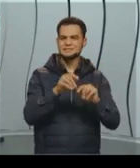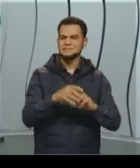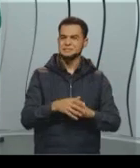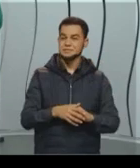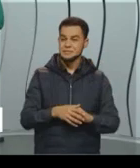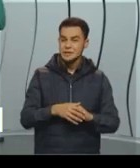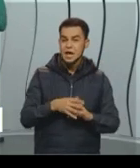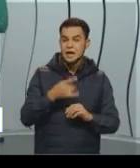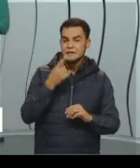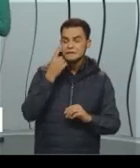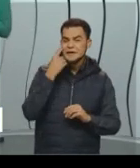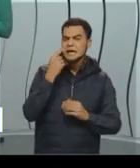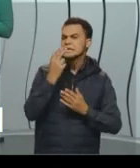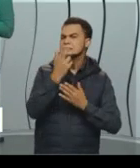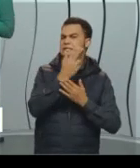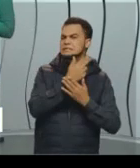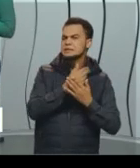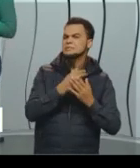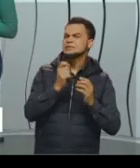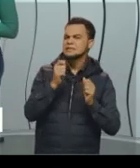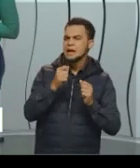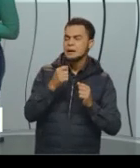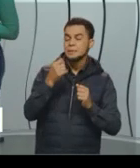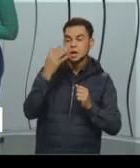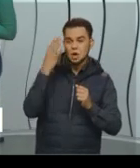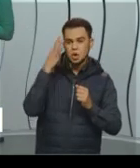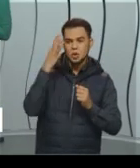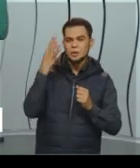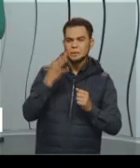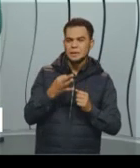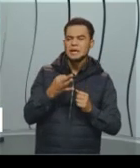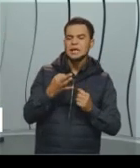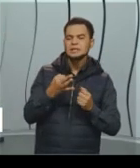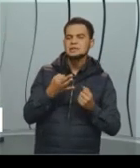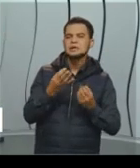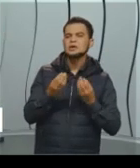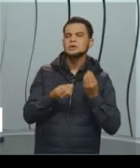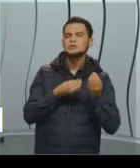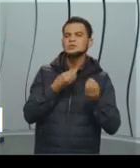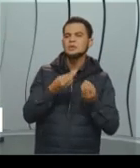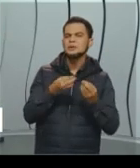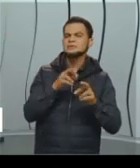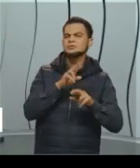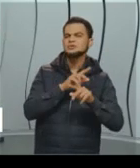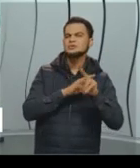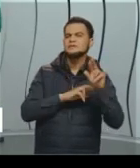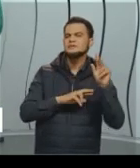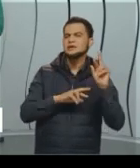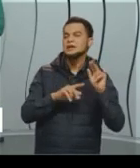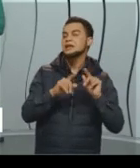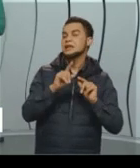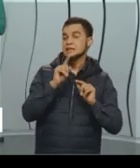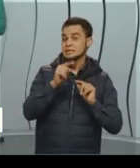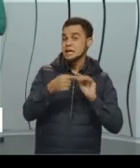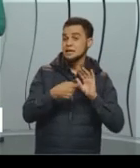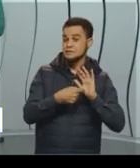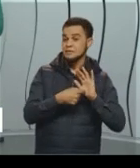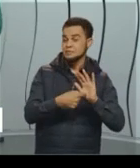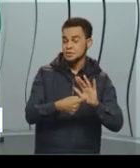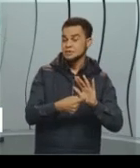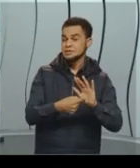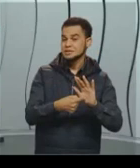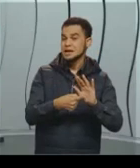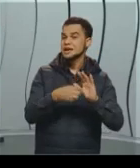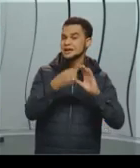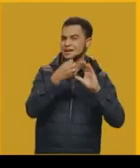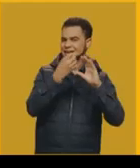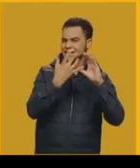ela ajuda a gente a compreender um pouco essa diversidade, né? O mapa físico, em que ele vai apresentar aí algumas características